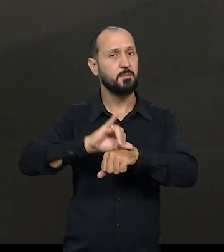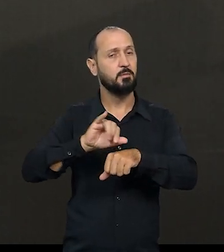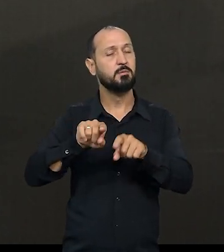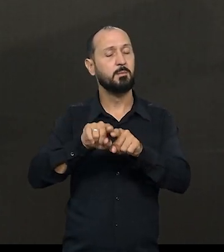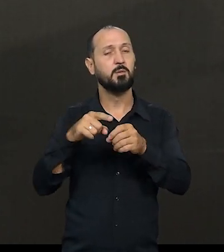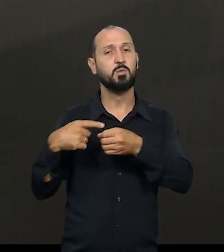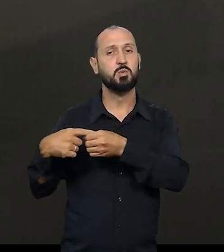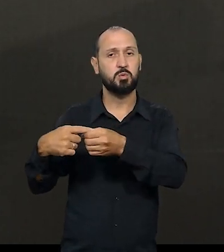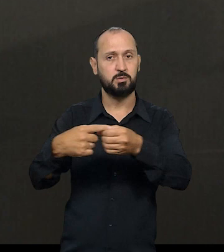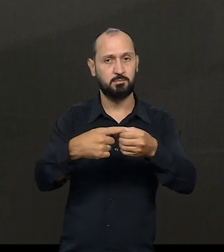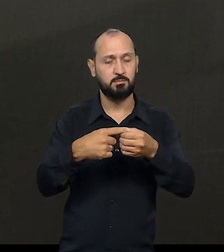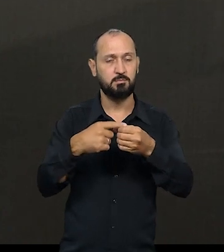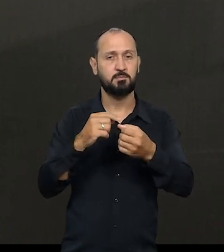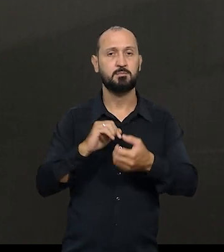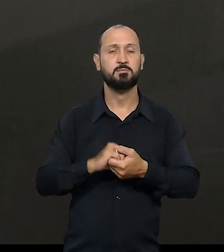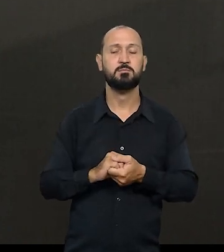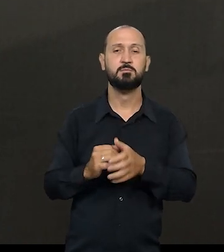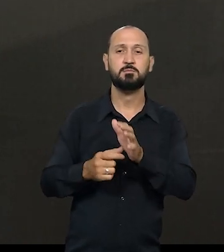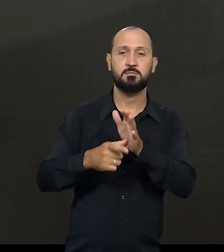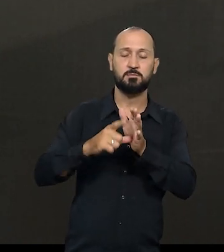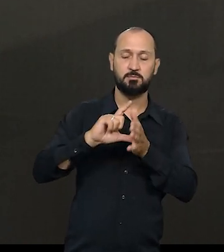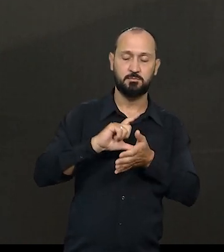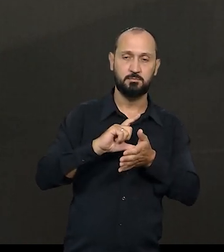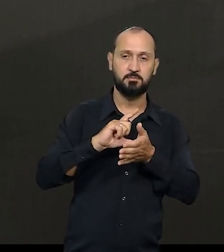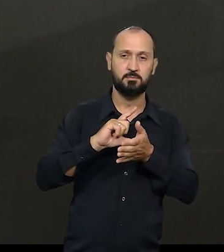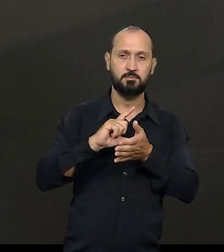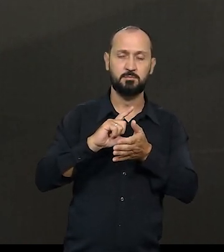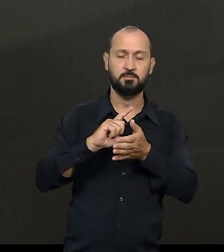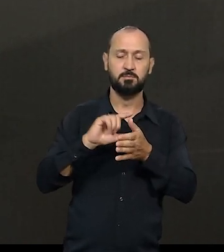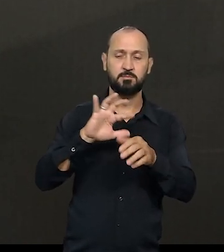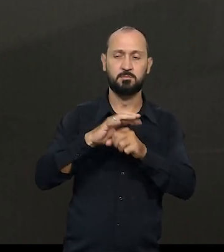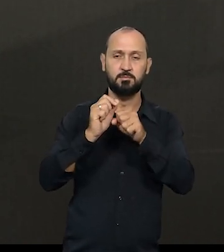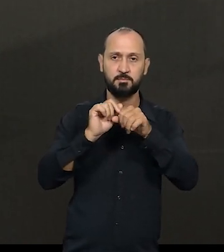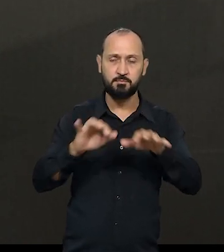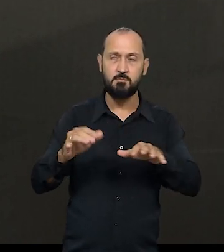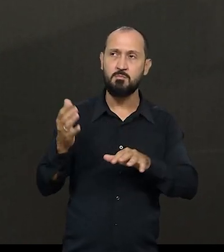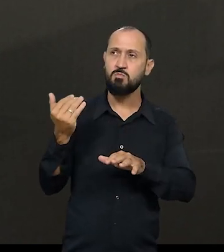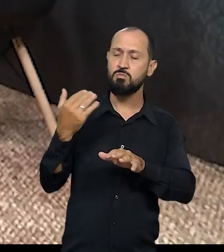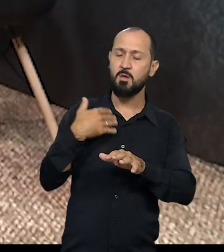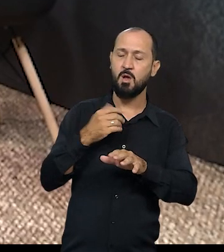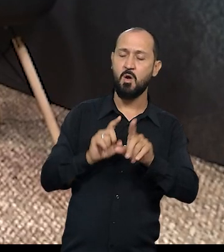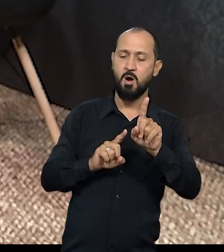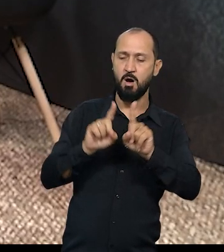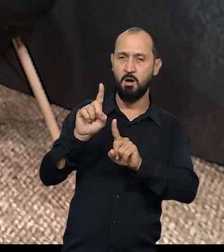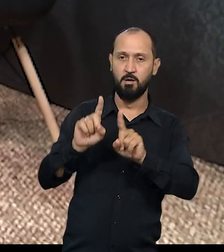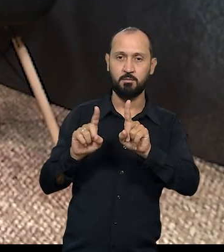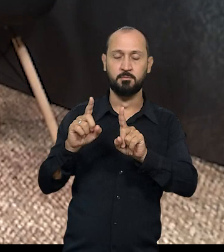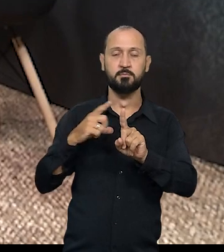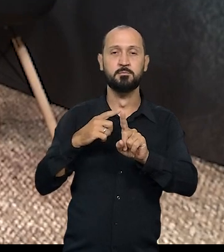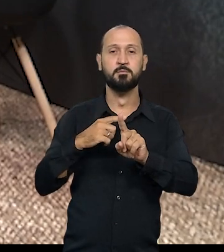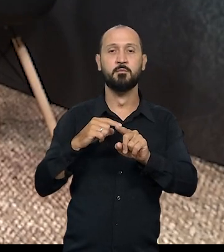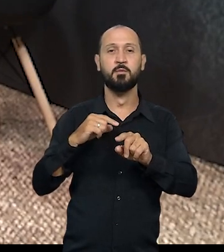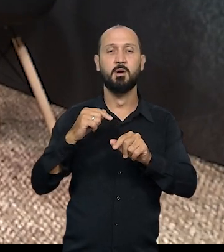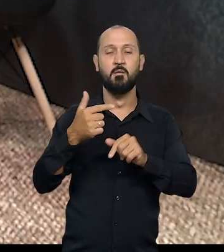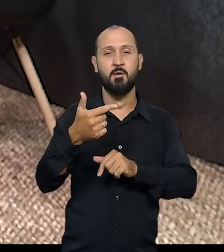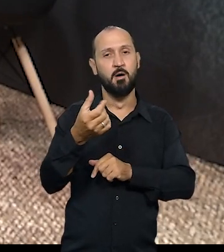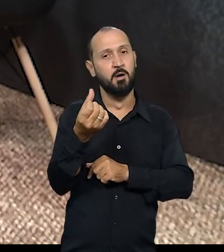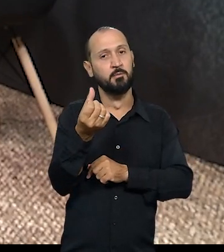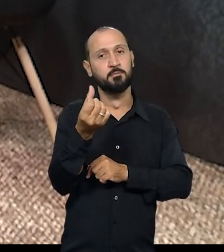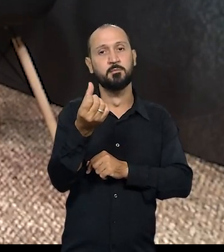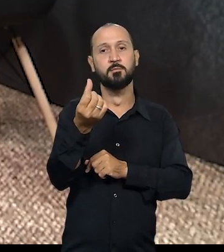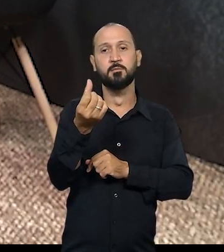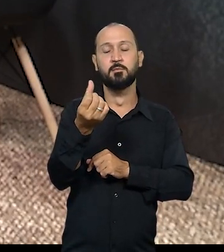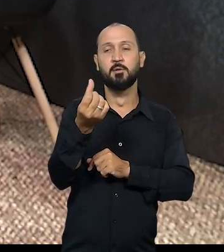do interior. Então, antes da pandemia, um dado mais recente que eu tenho, a gente atuou por